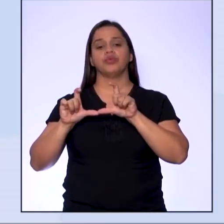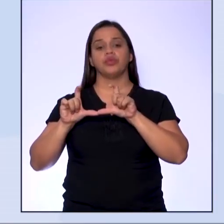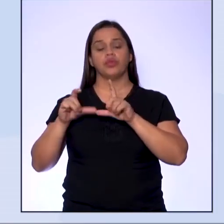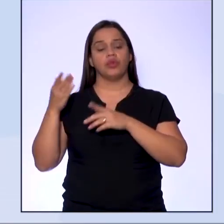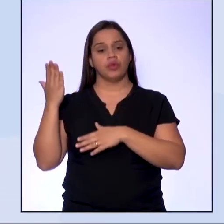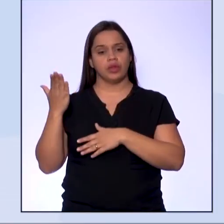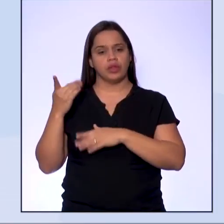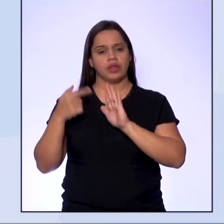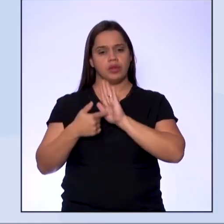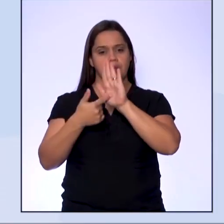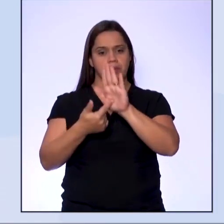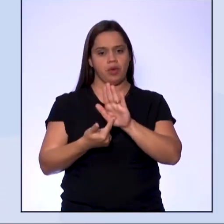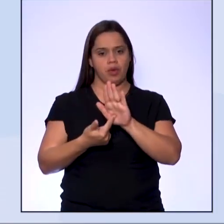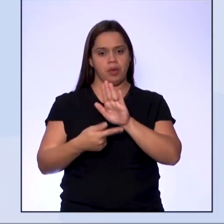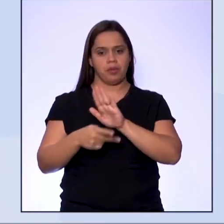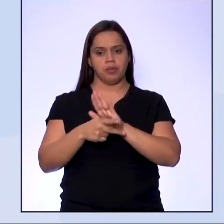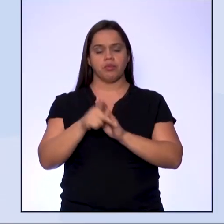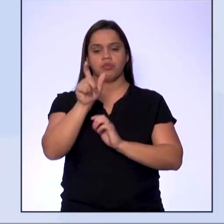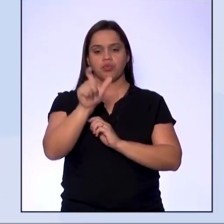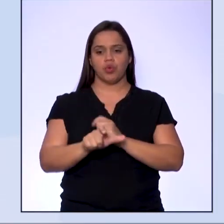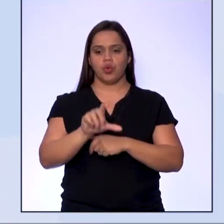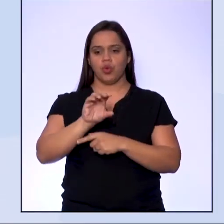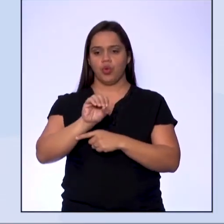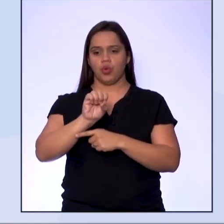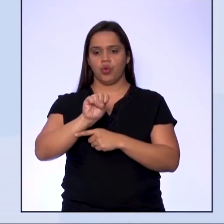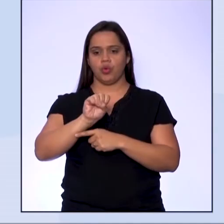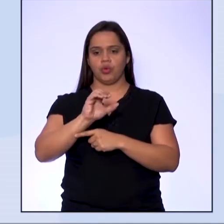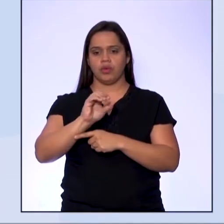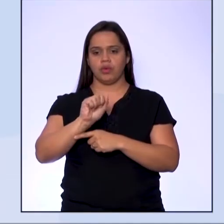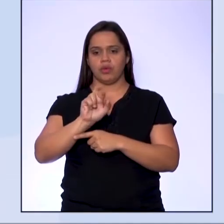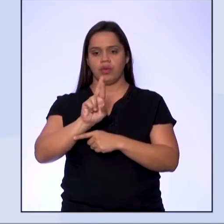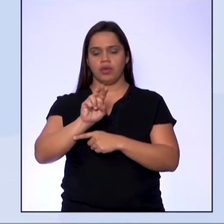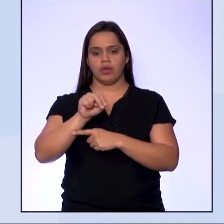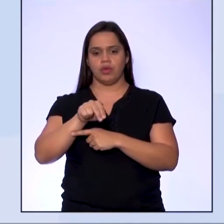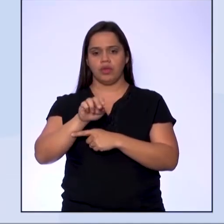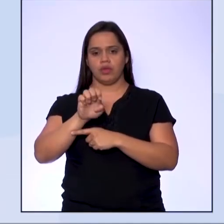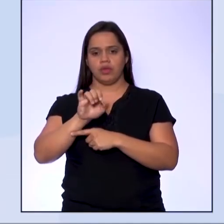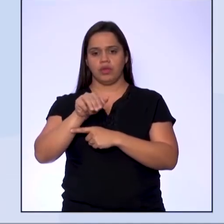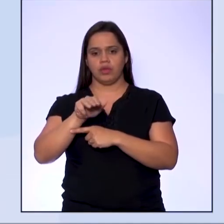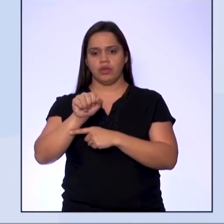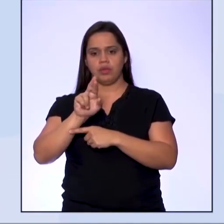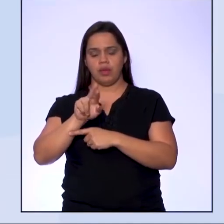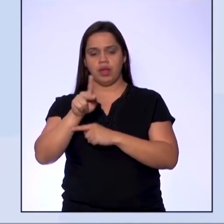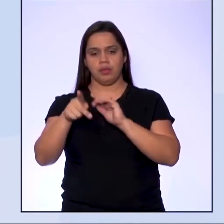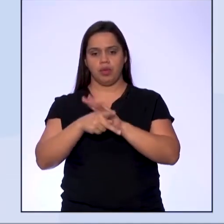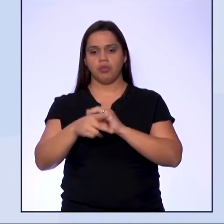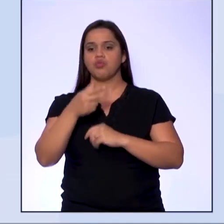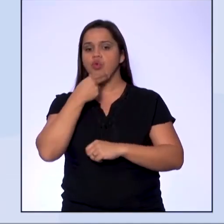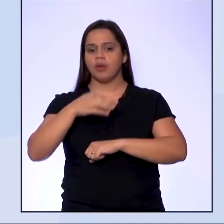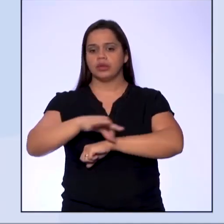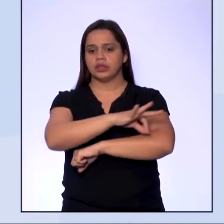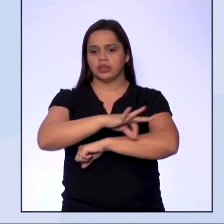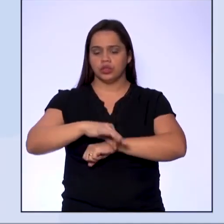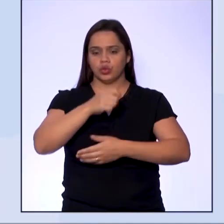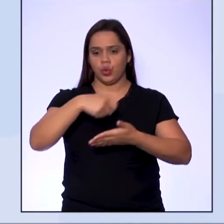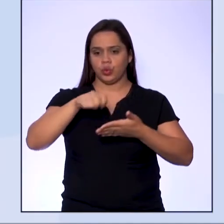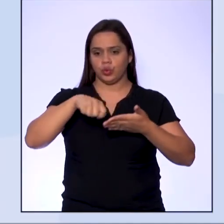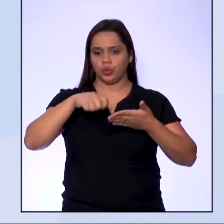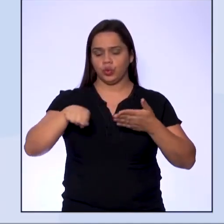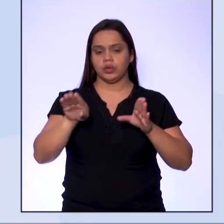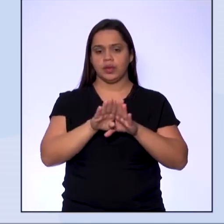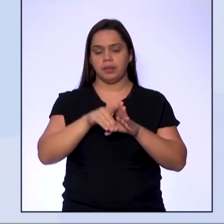bons argumentos para levar para os seus professores e aprofundar cada vez mais o estudo sobre a América Latina. Então, acompanhe